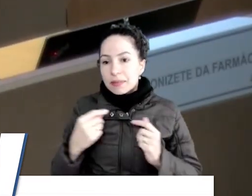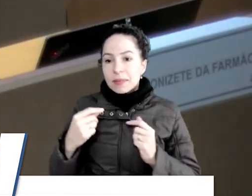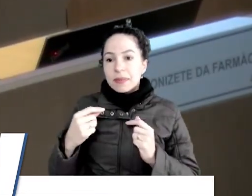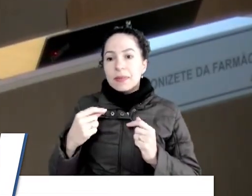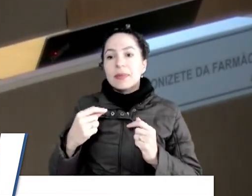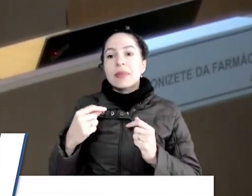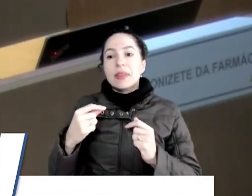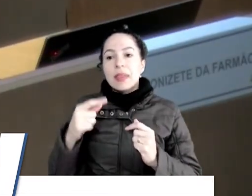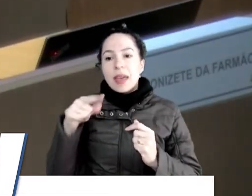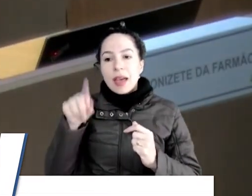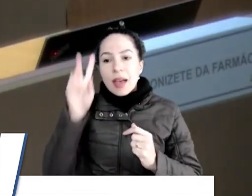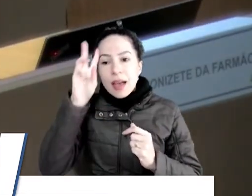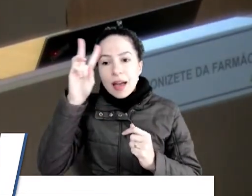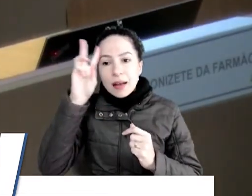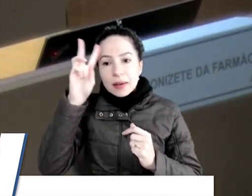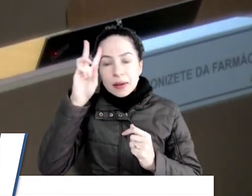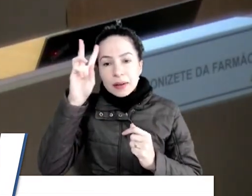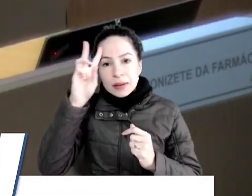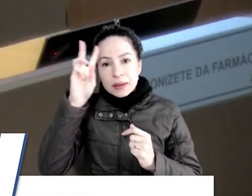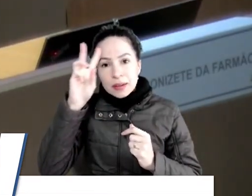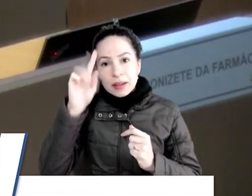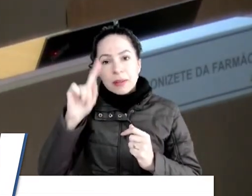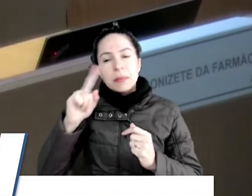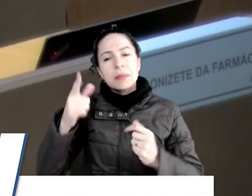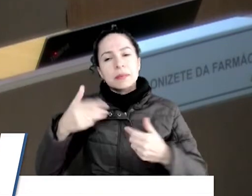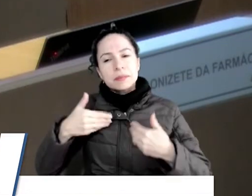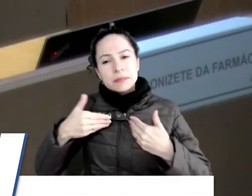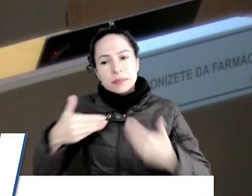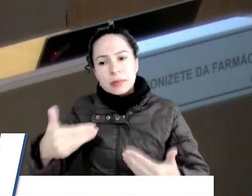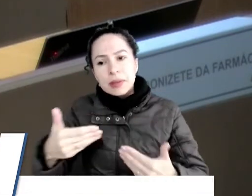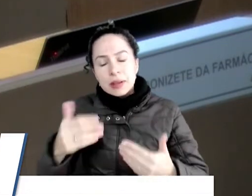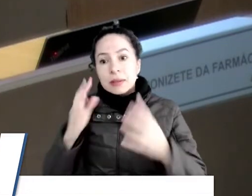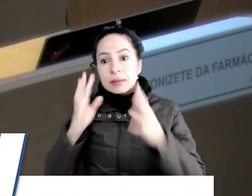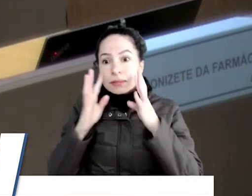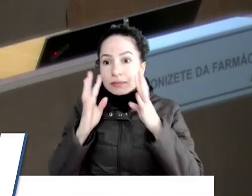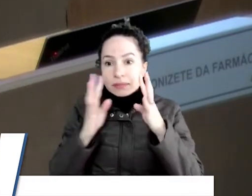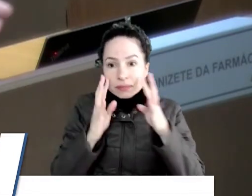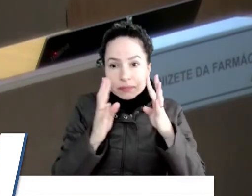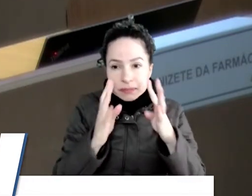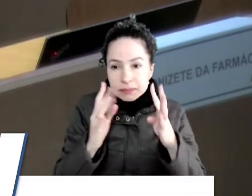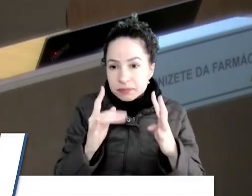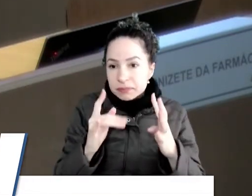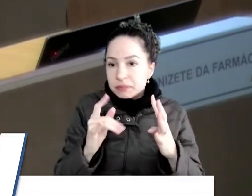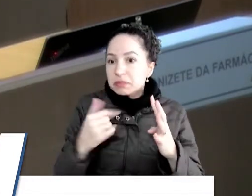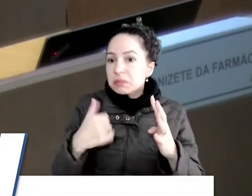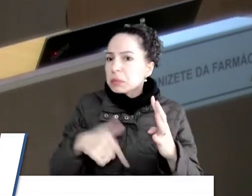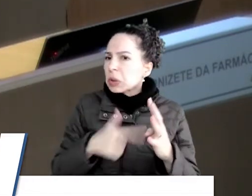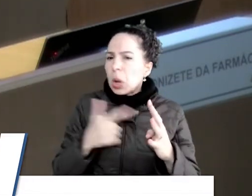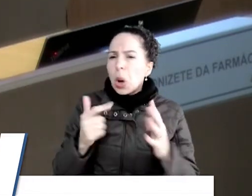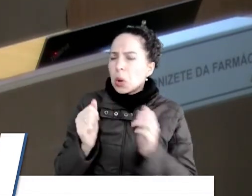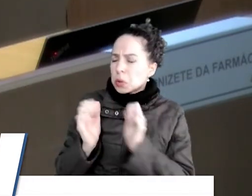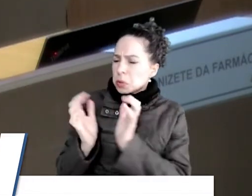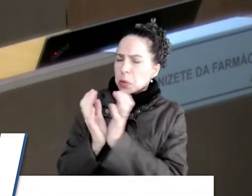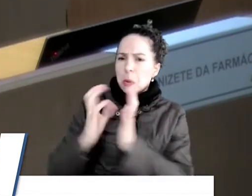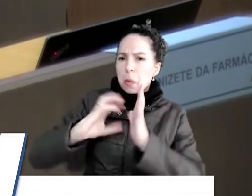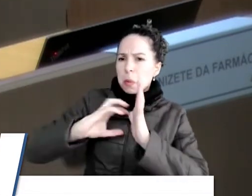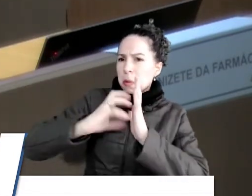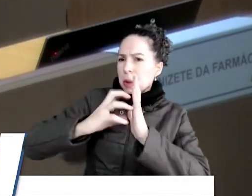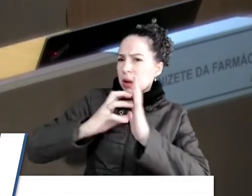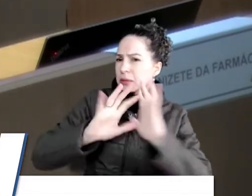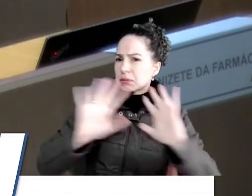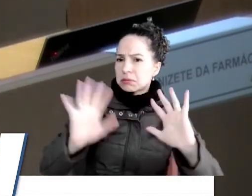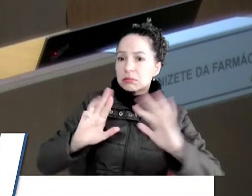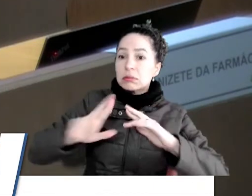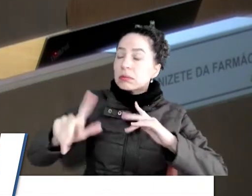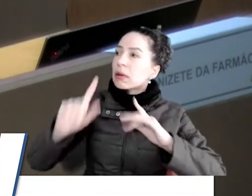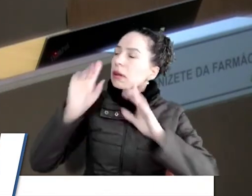e a recepção que ele fez com a gente me impressionou, né? Nós nem era no mesmo partido, não tinha quase ligação nenhuma, mas ele deu maior